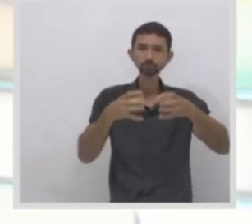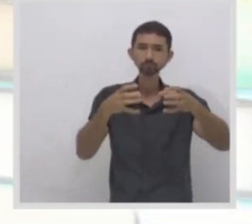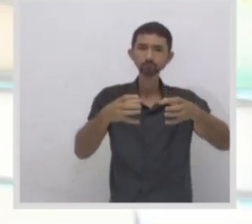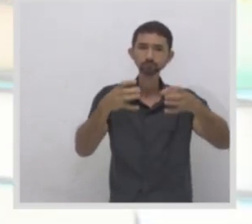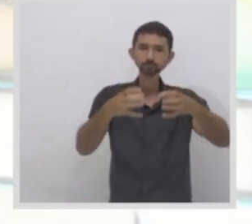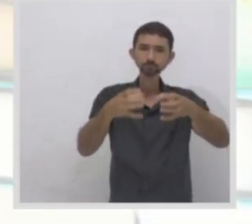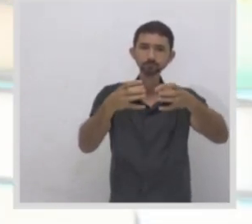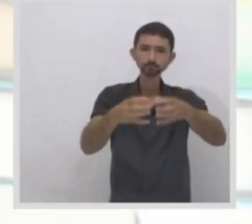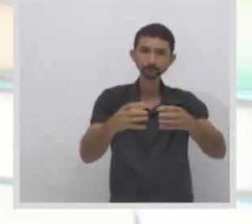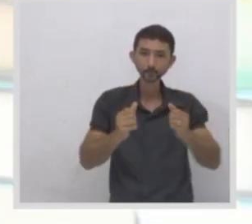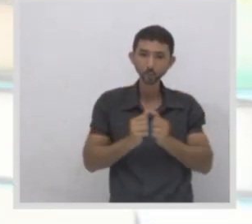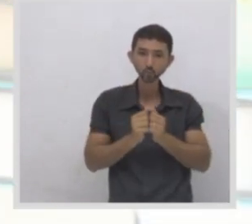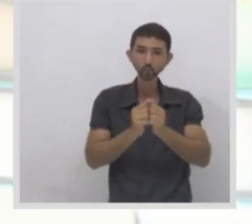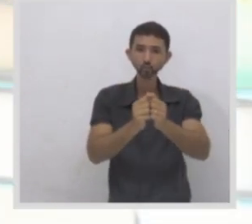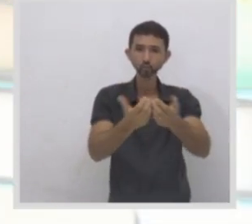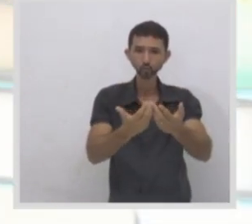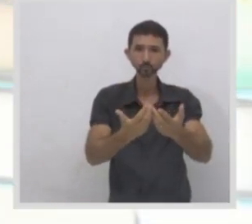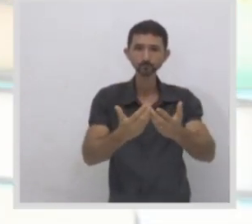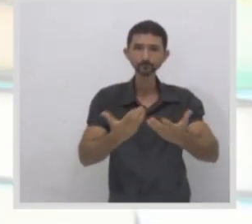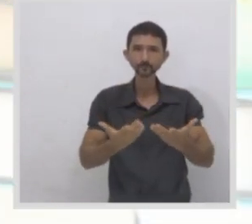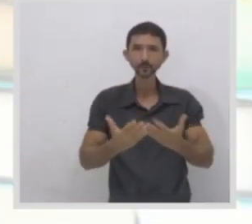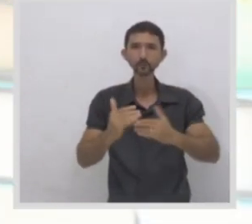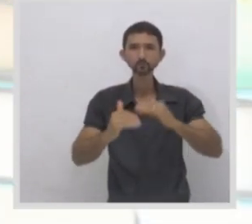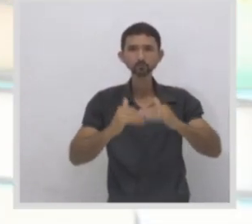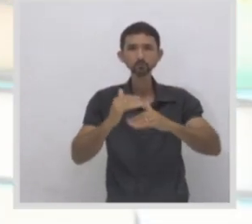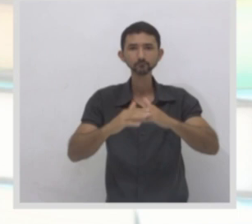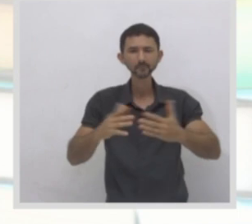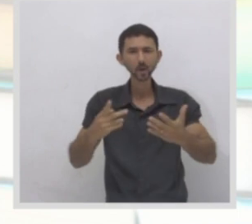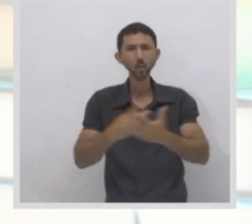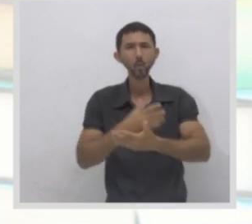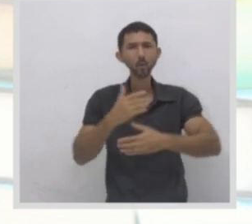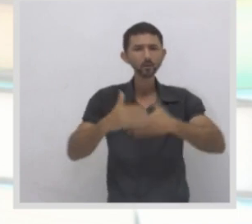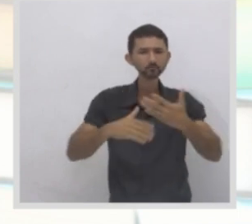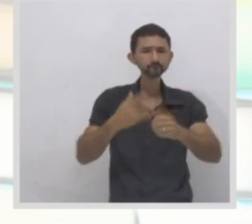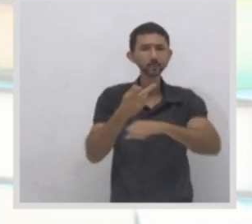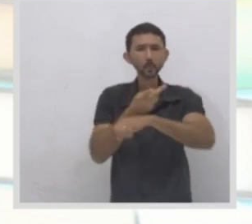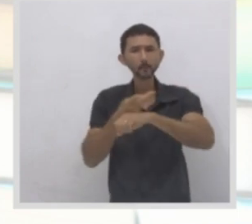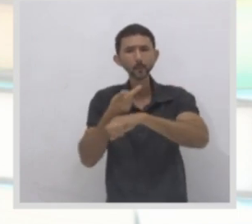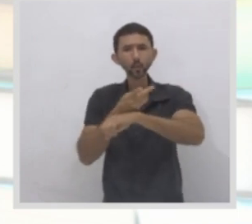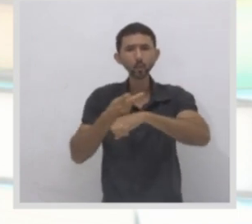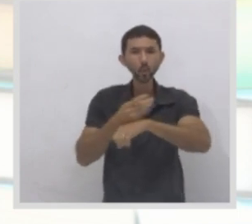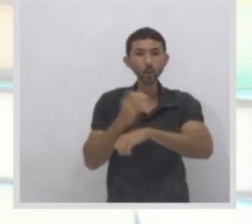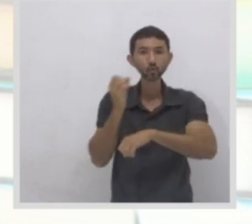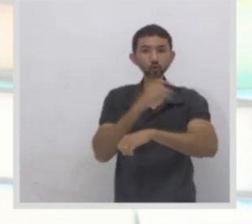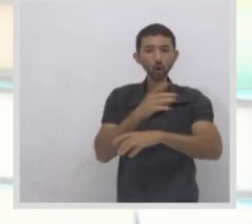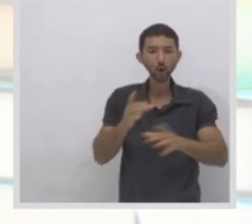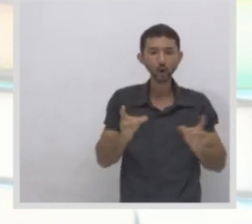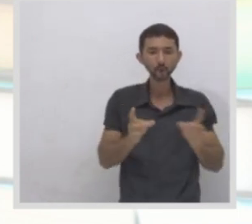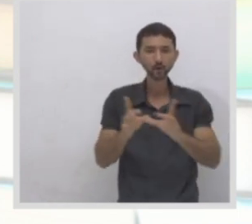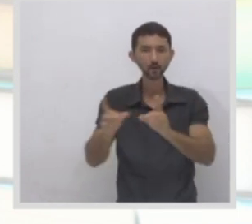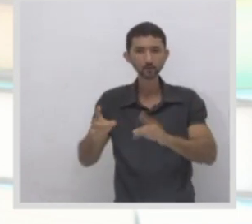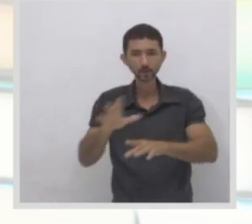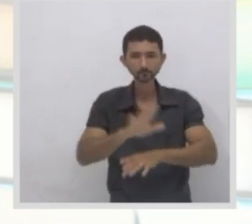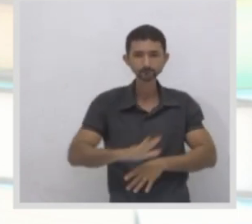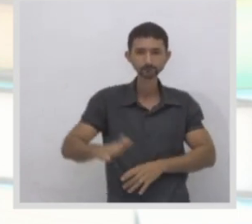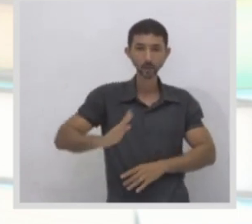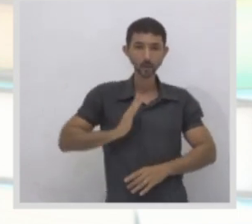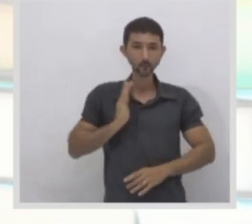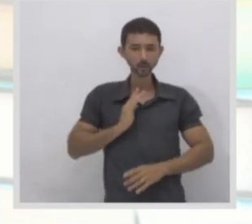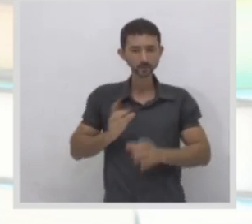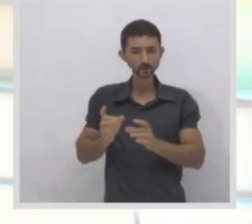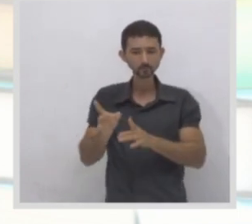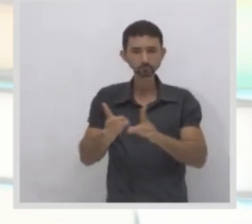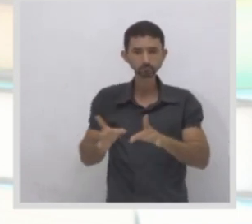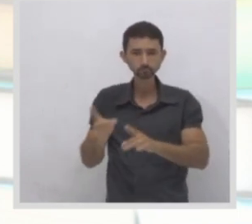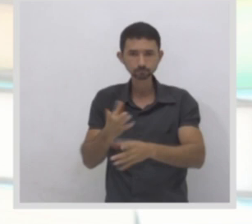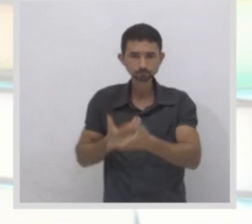junto, né, vamos ter como consequência, né, a busca de novos mercados por parte da burguesia e a